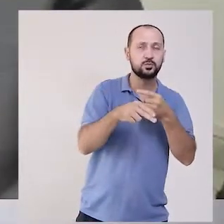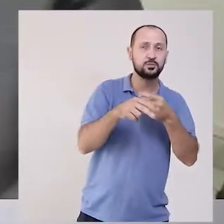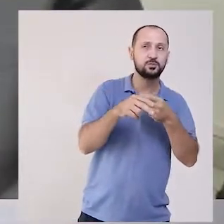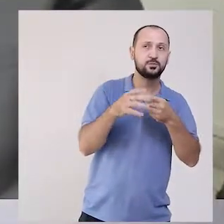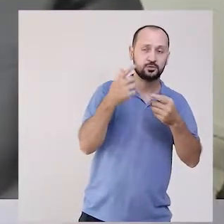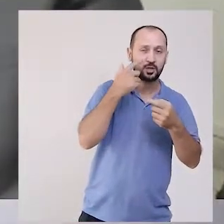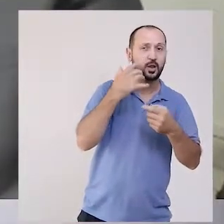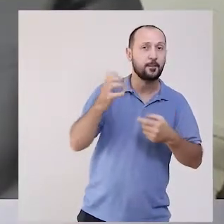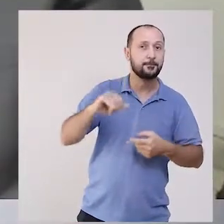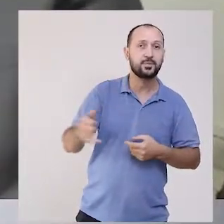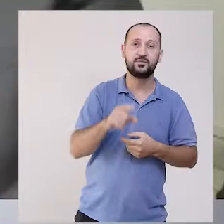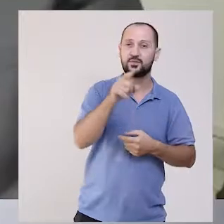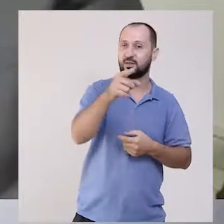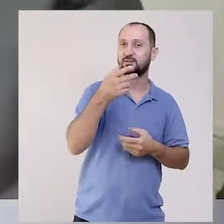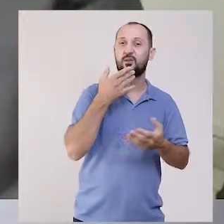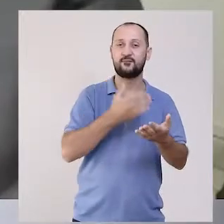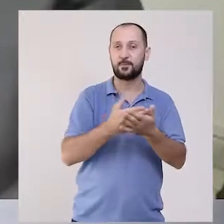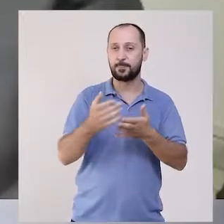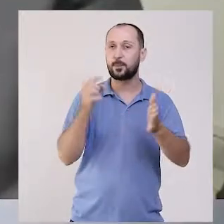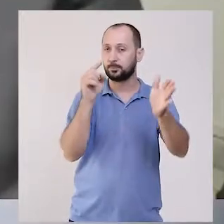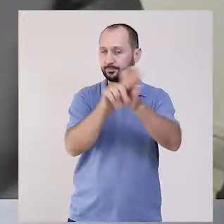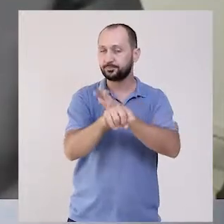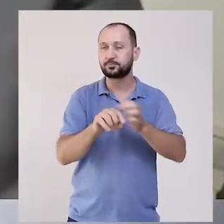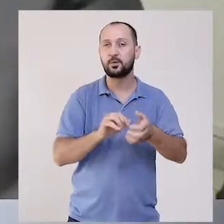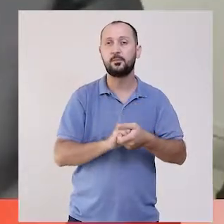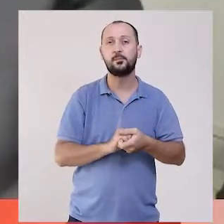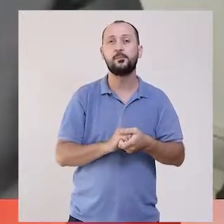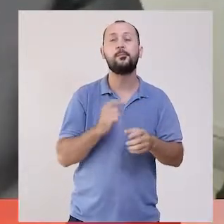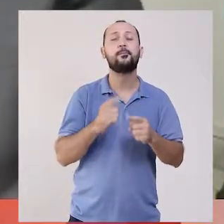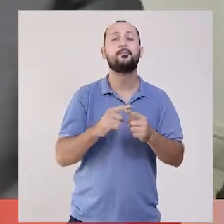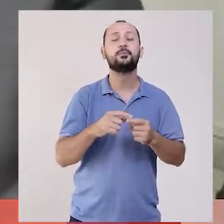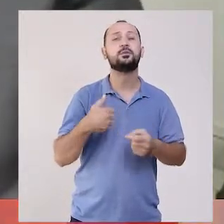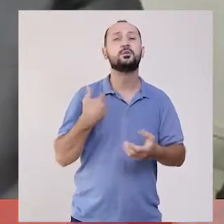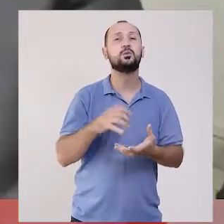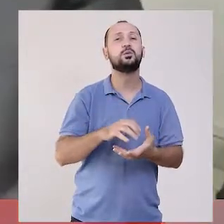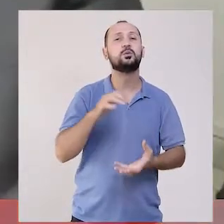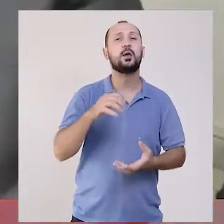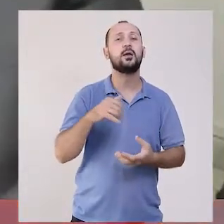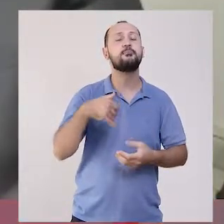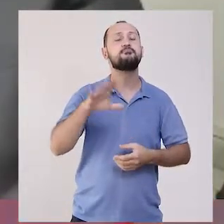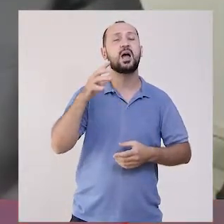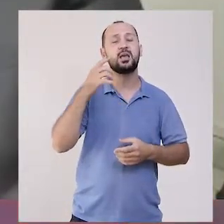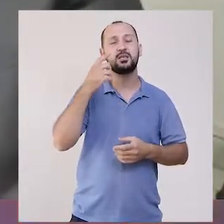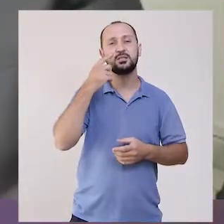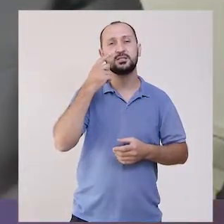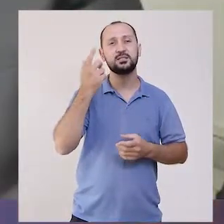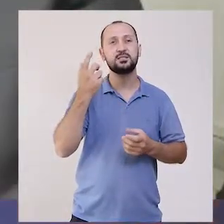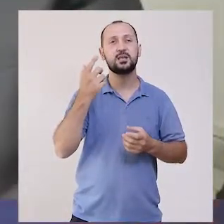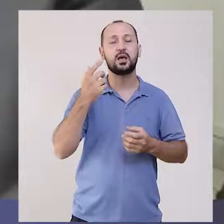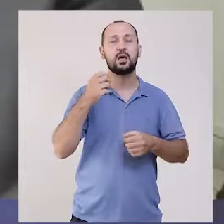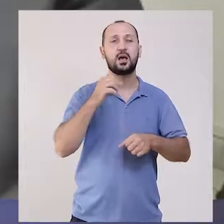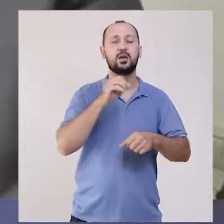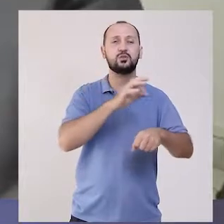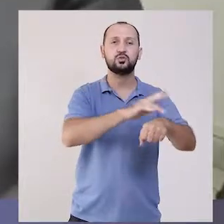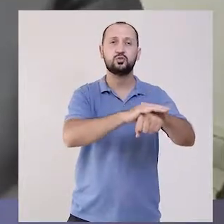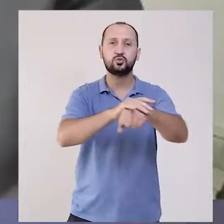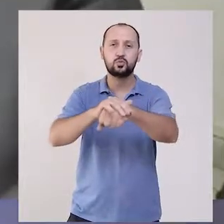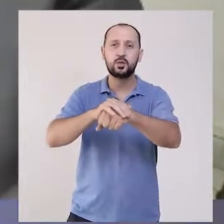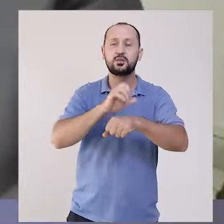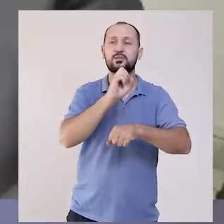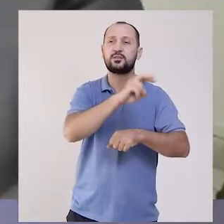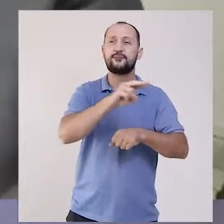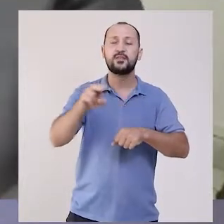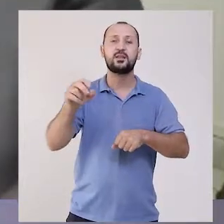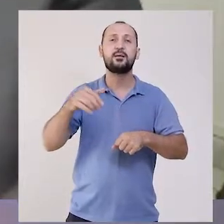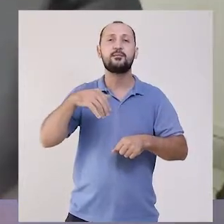a gente ia abordar mais lá para frente, mas eu já vou puxar essa pergunta agora, que é por que os idosos eles são mais vulneráveis às